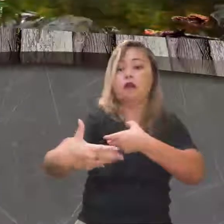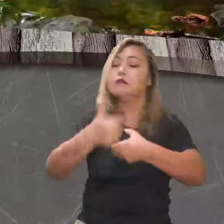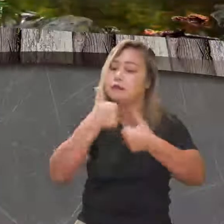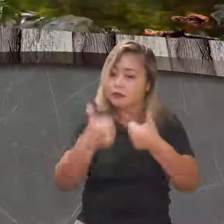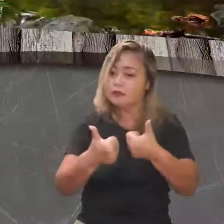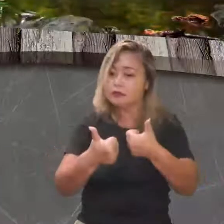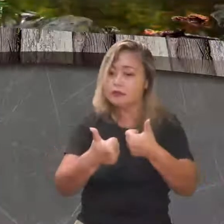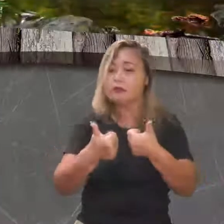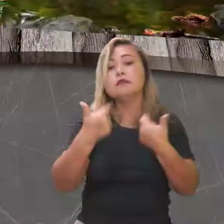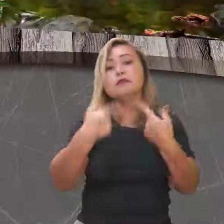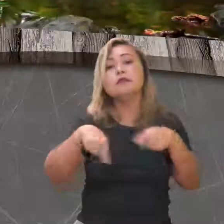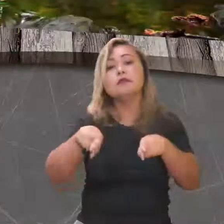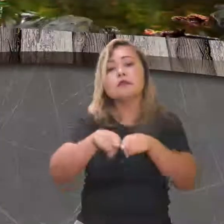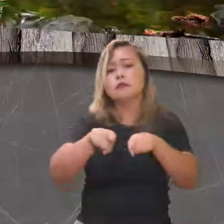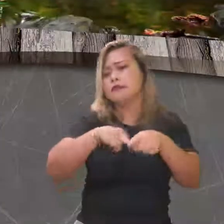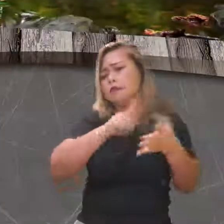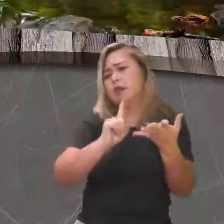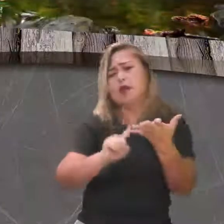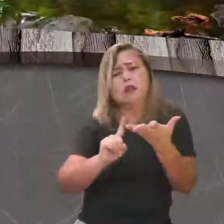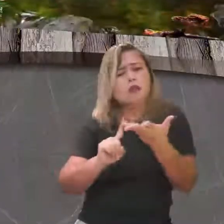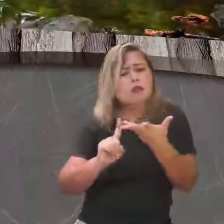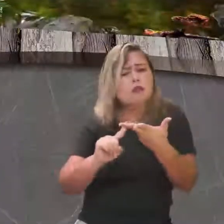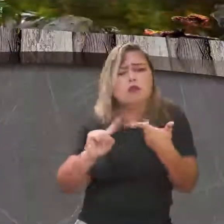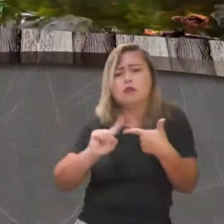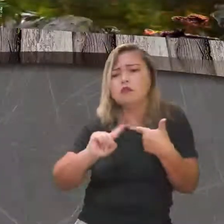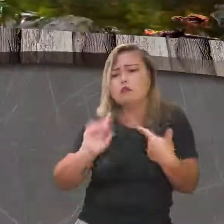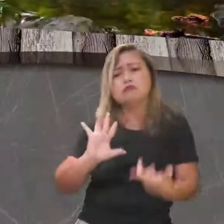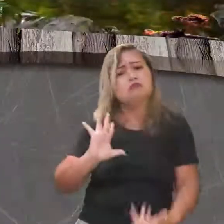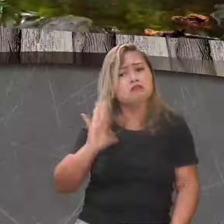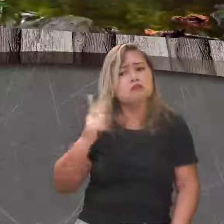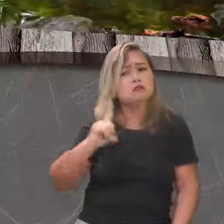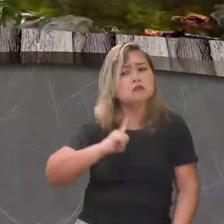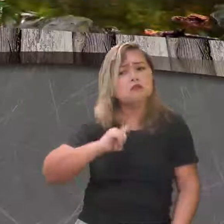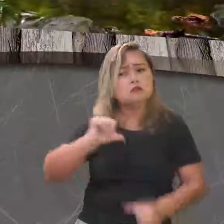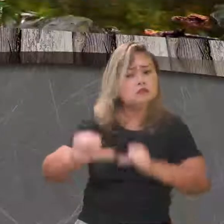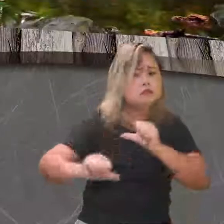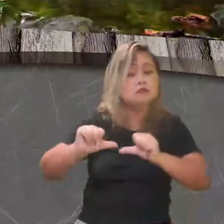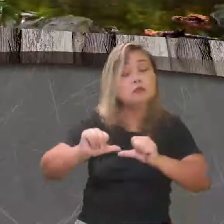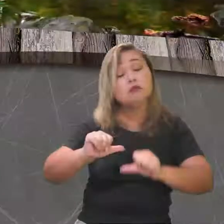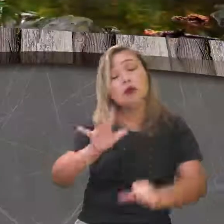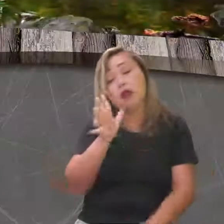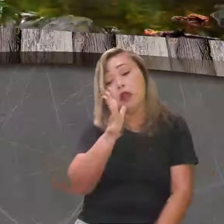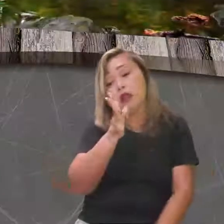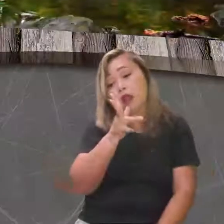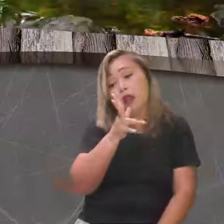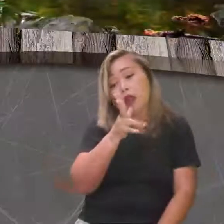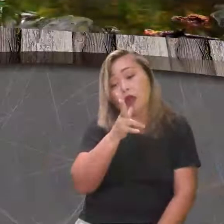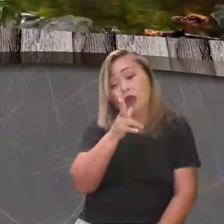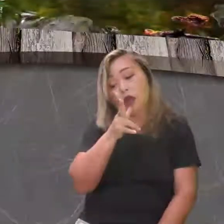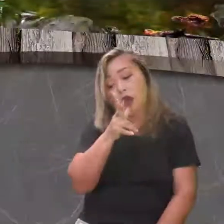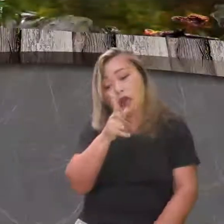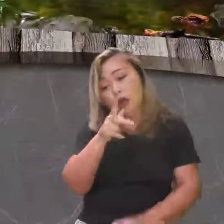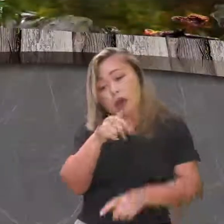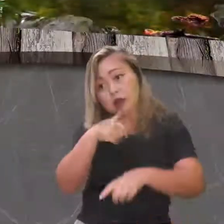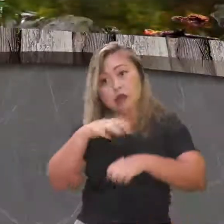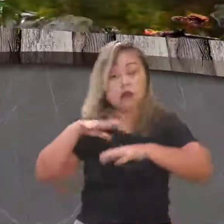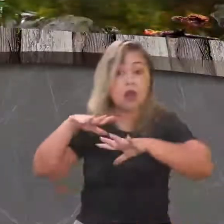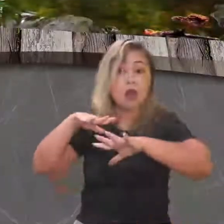bom? Lógico que a gente sabe que as mudanças podem acontecer. Algumas mais lentas e outras vêm